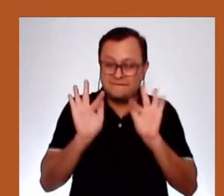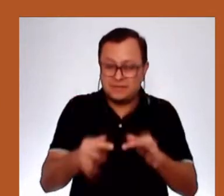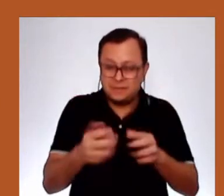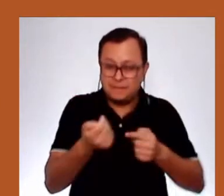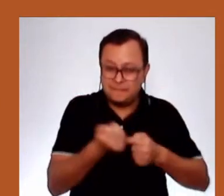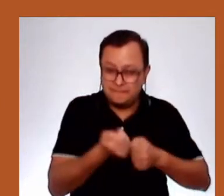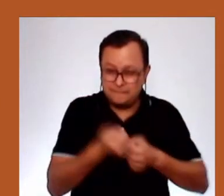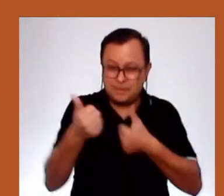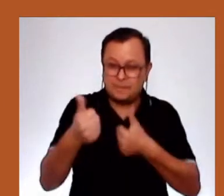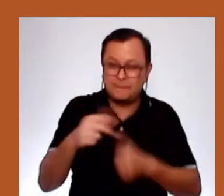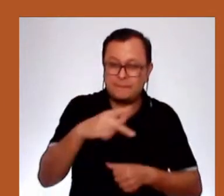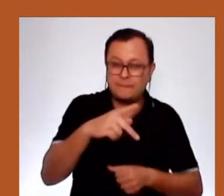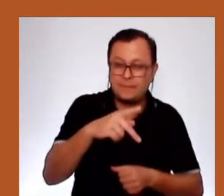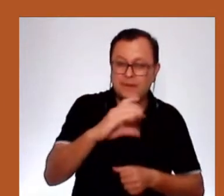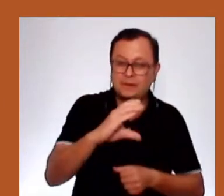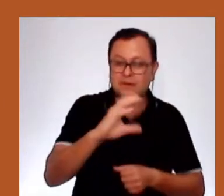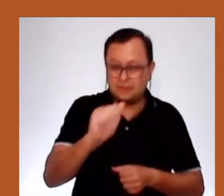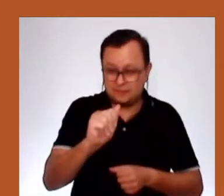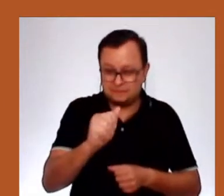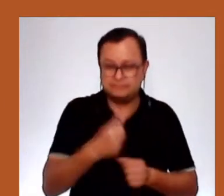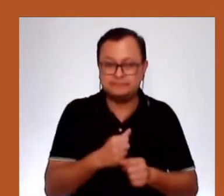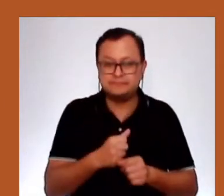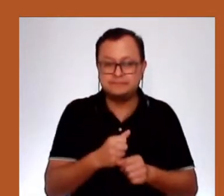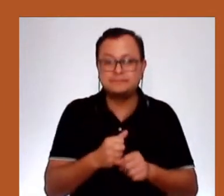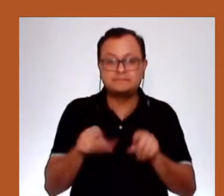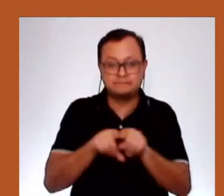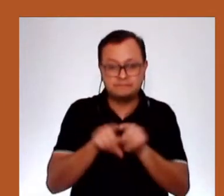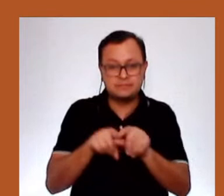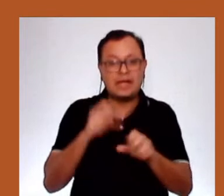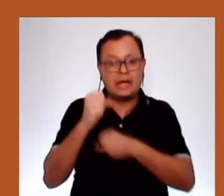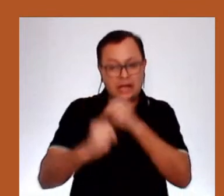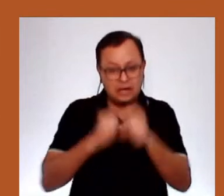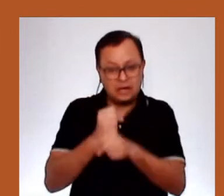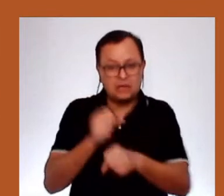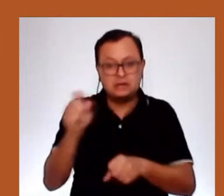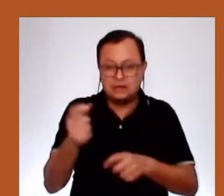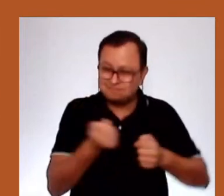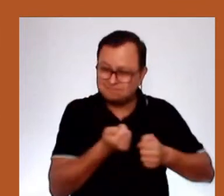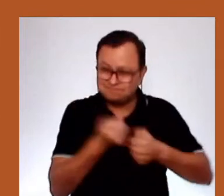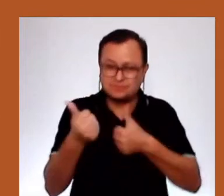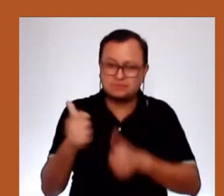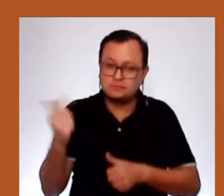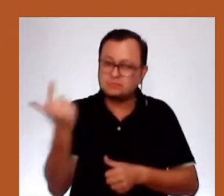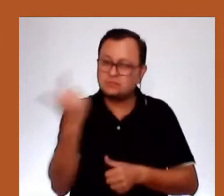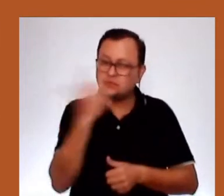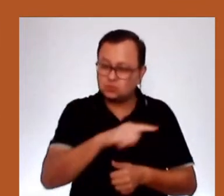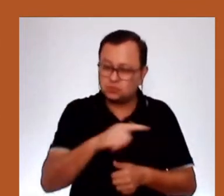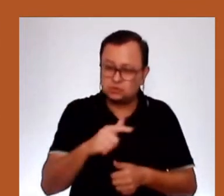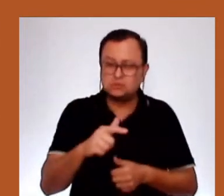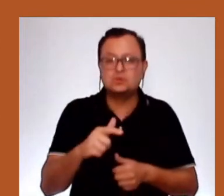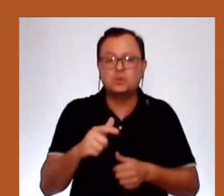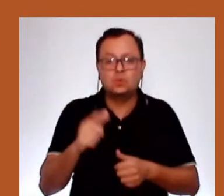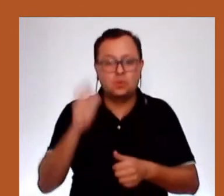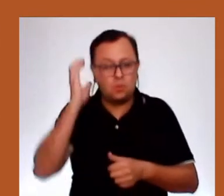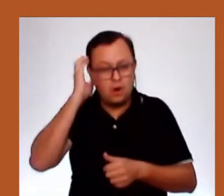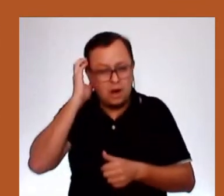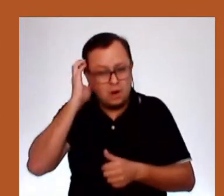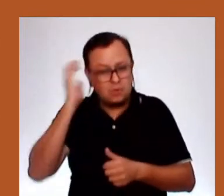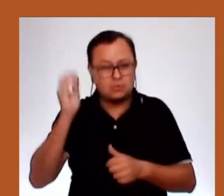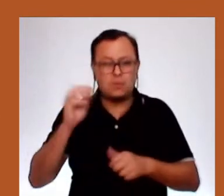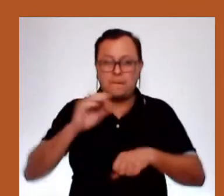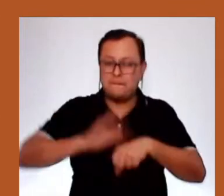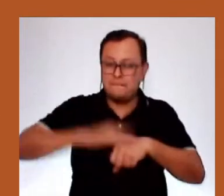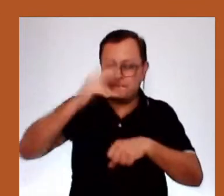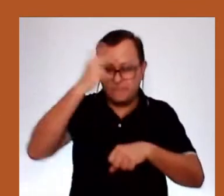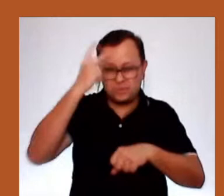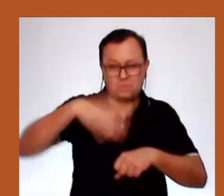APCA. No mesmo ano, o Finitude foi eleito um dos 12 podcasts mais premiados, mais vistos e favoritos da